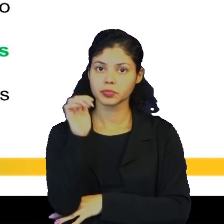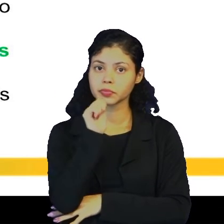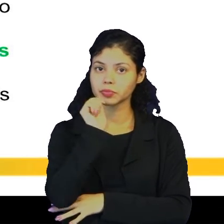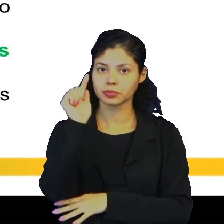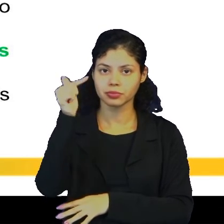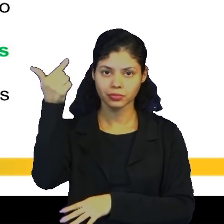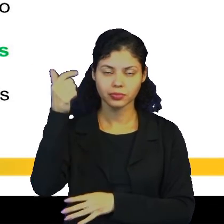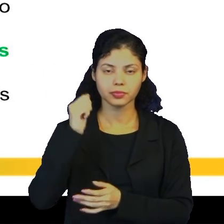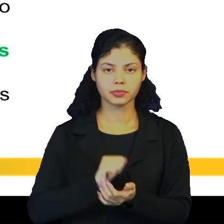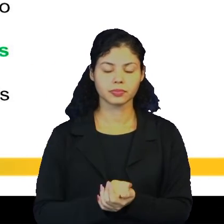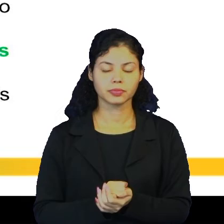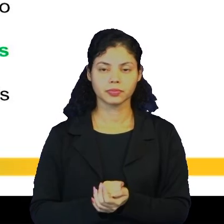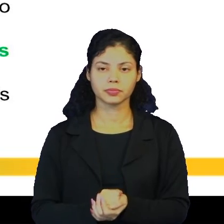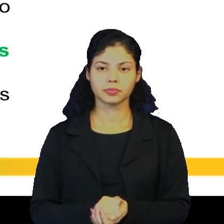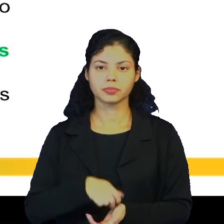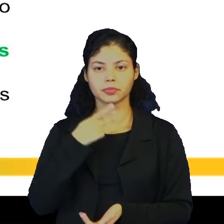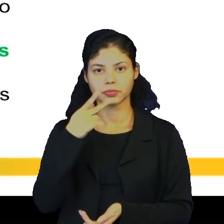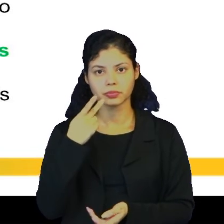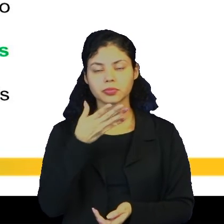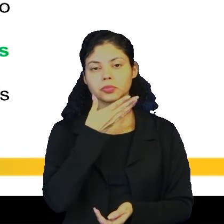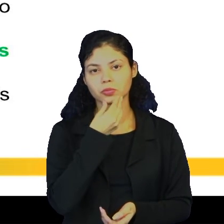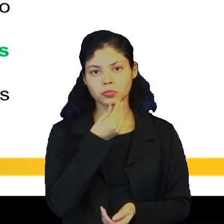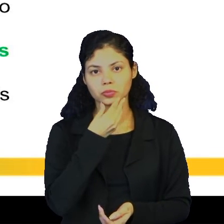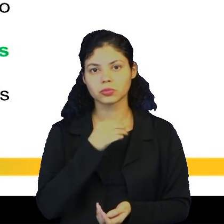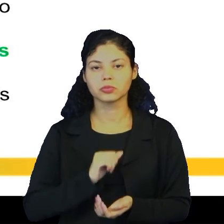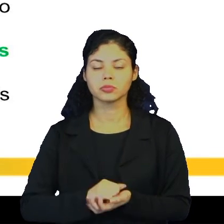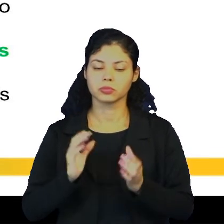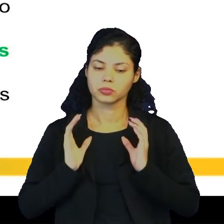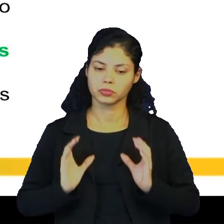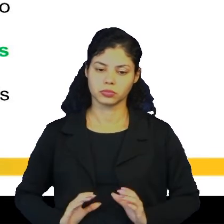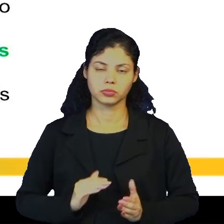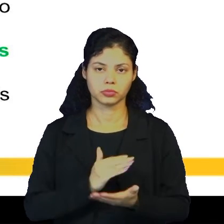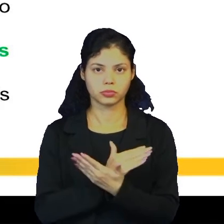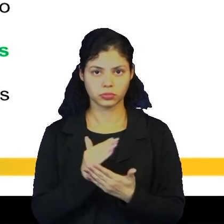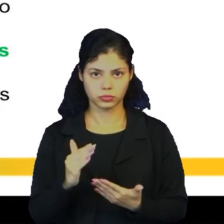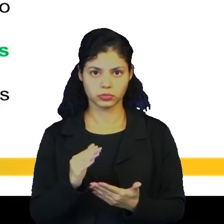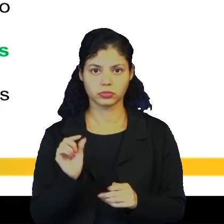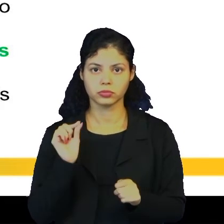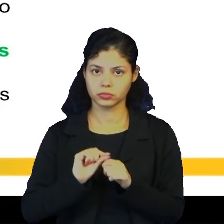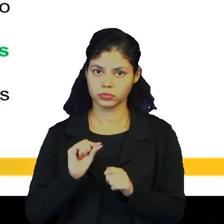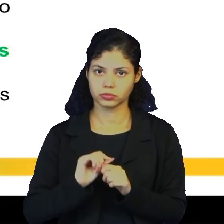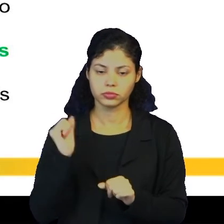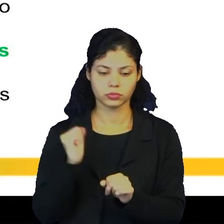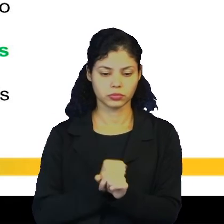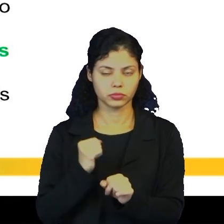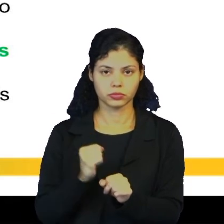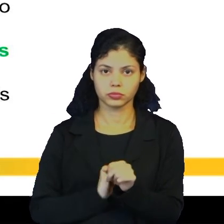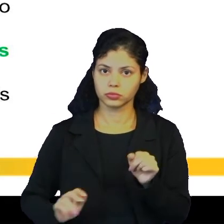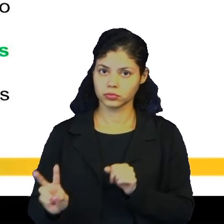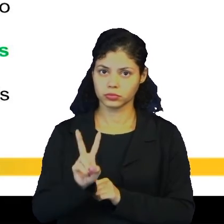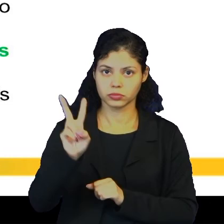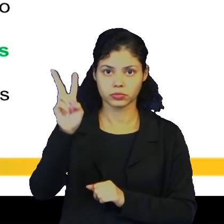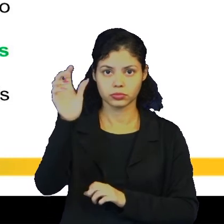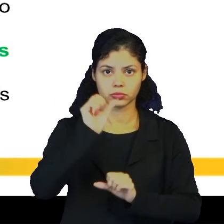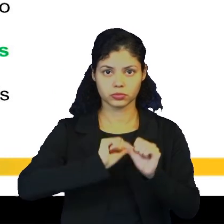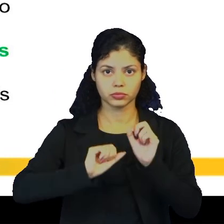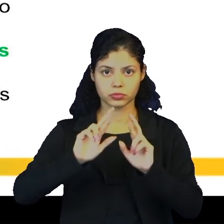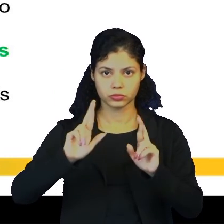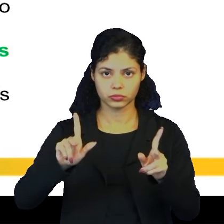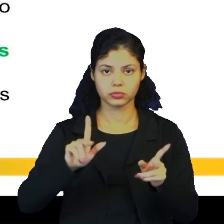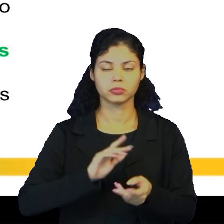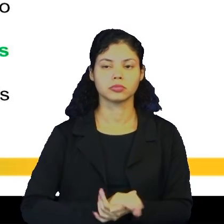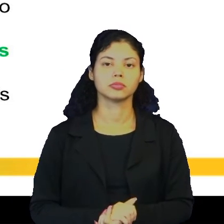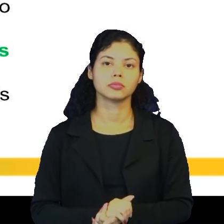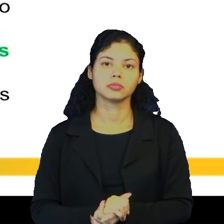lá, através da Declaração do Homem e do Cidadão, né, que começa a construir esses valores aonde são versados,